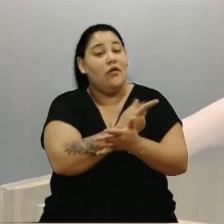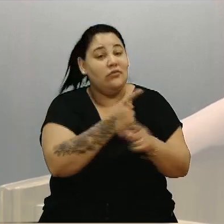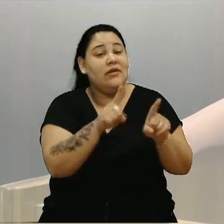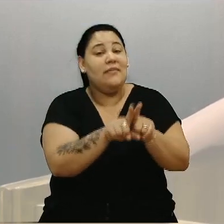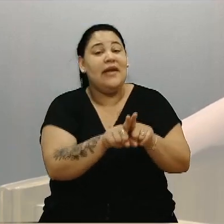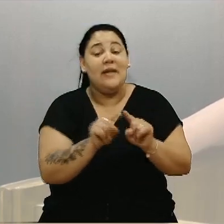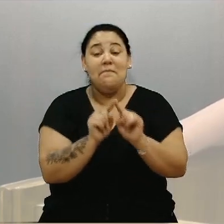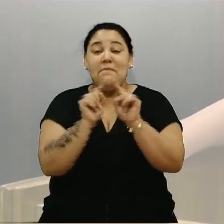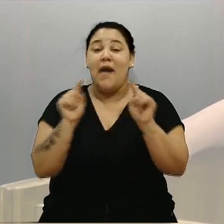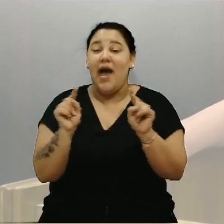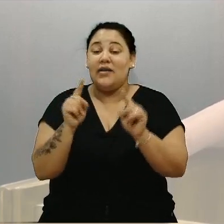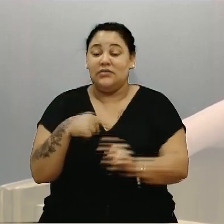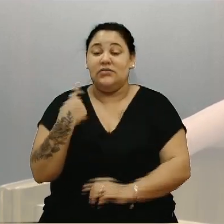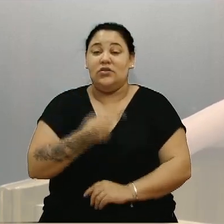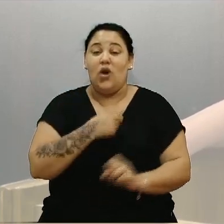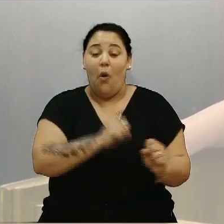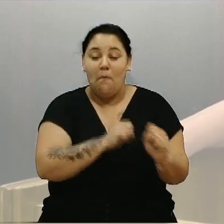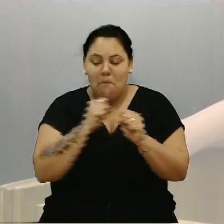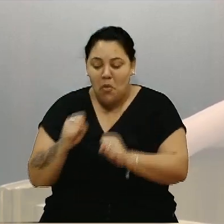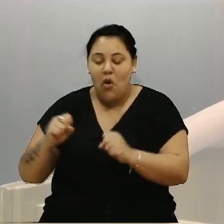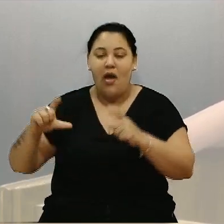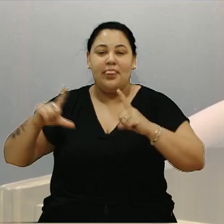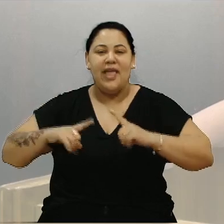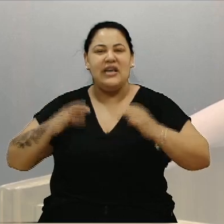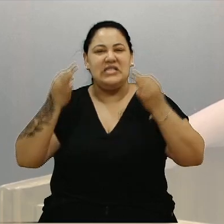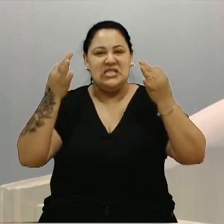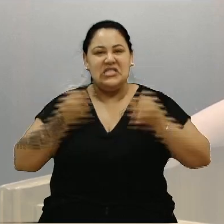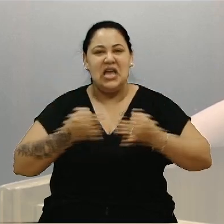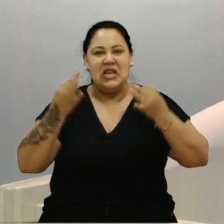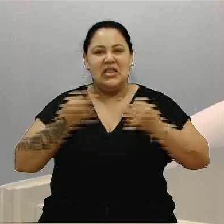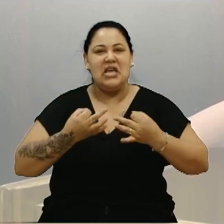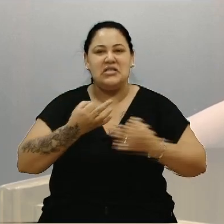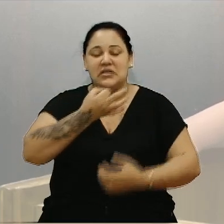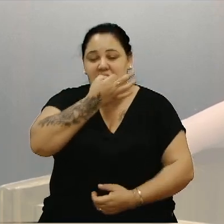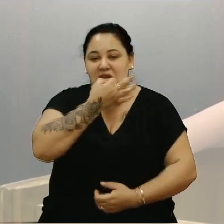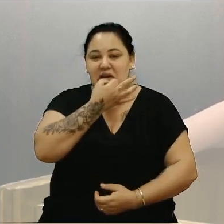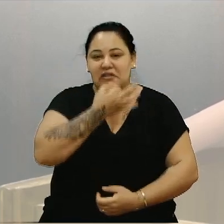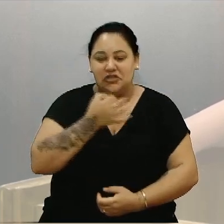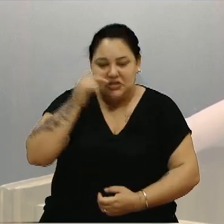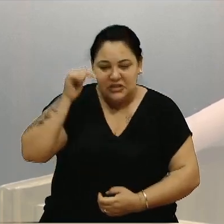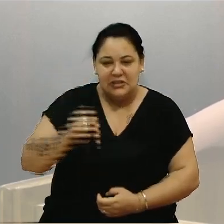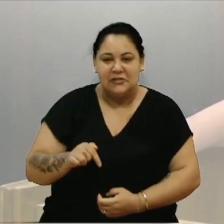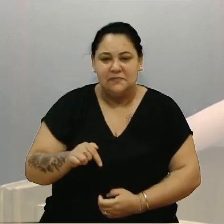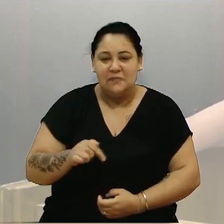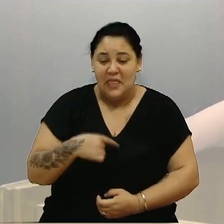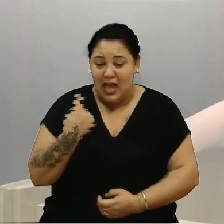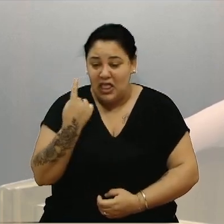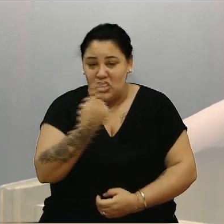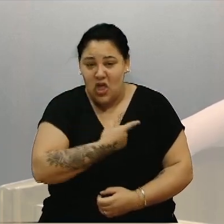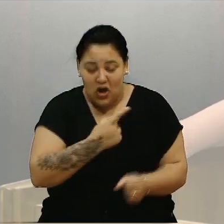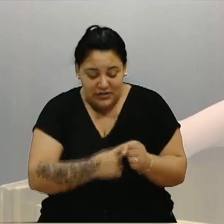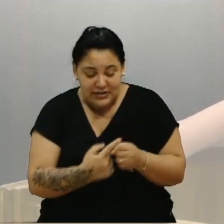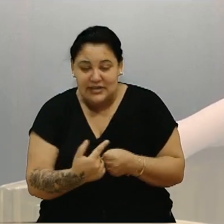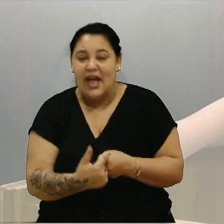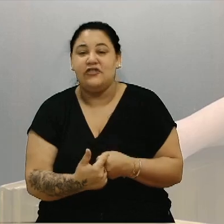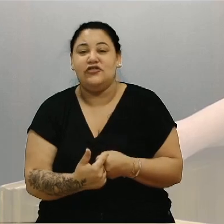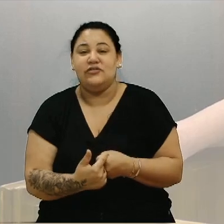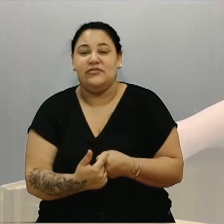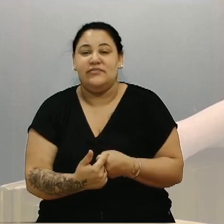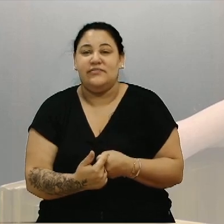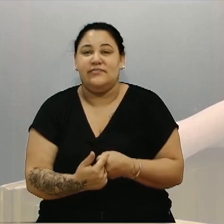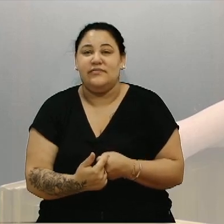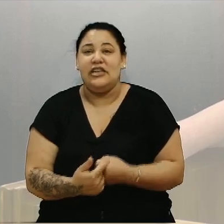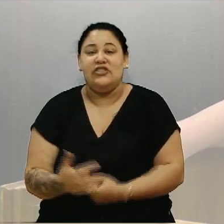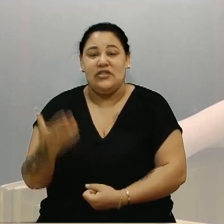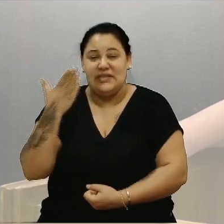mas que a gente possa ter a certeza de que Caxias do Sul, de que a nossa cidade, mesmo com